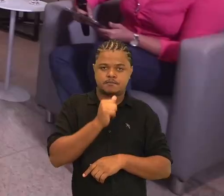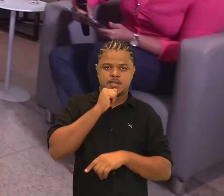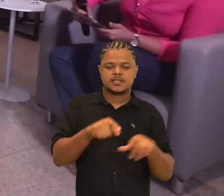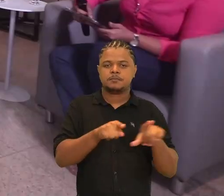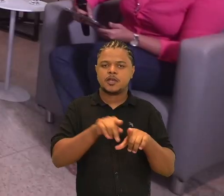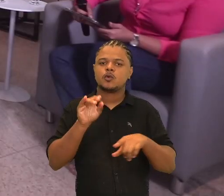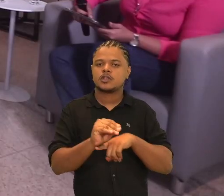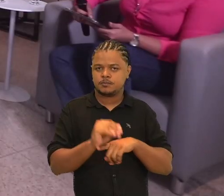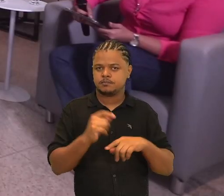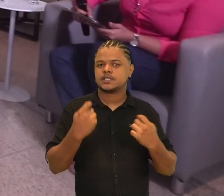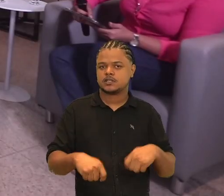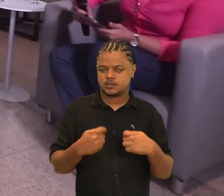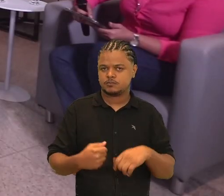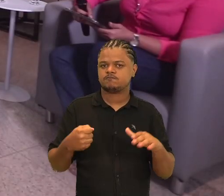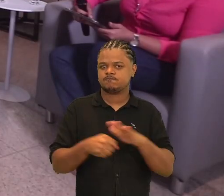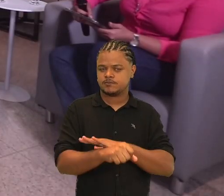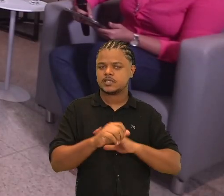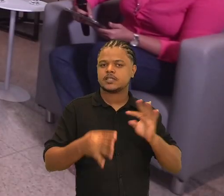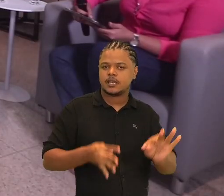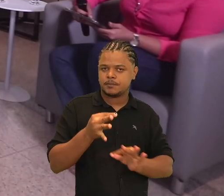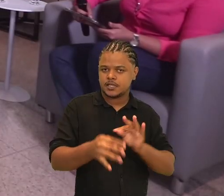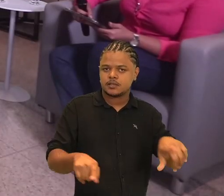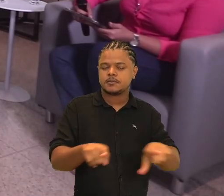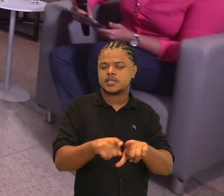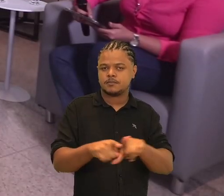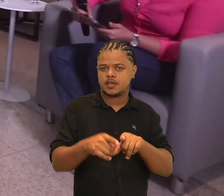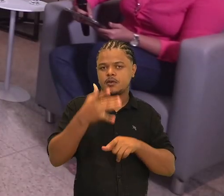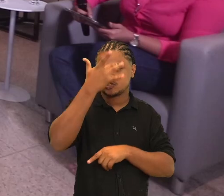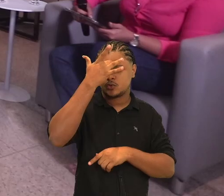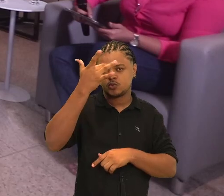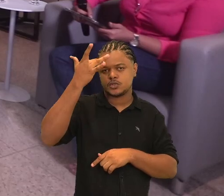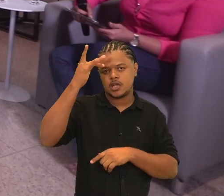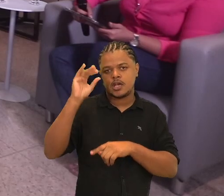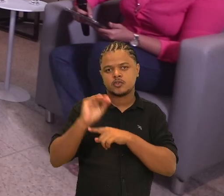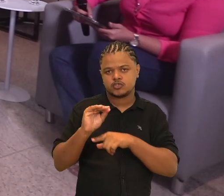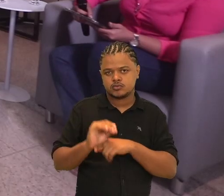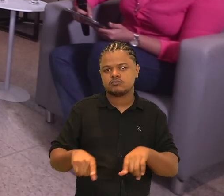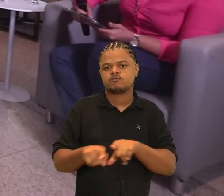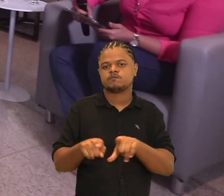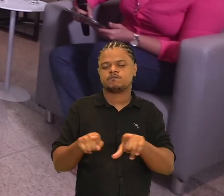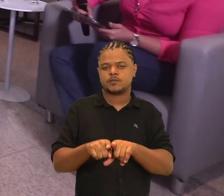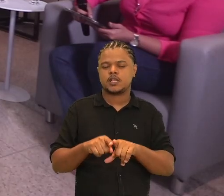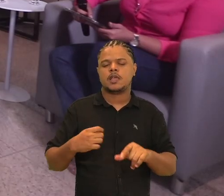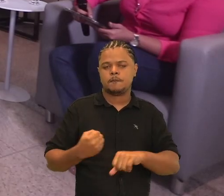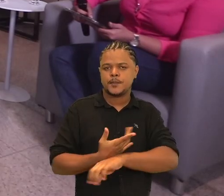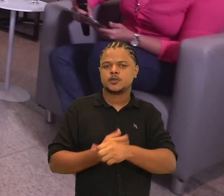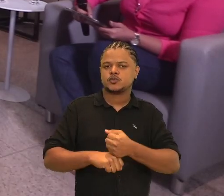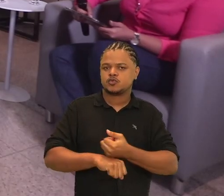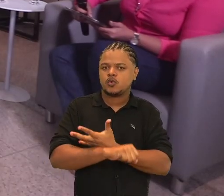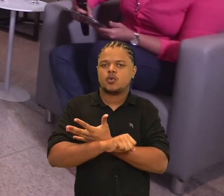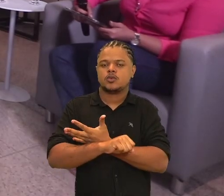eles cuidem, né, da sua saúde mental, que eles cuidem das suas emoções, que eles se deem